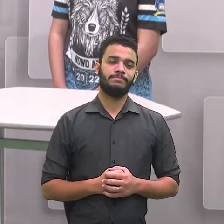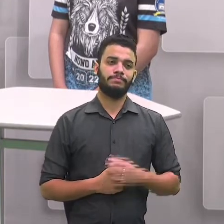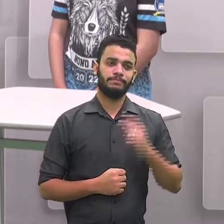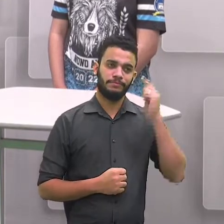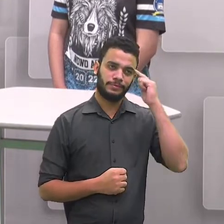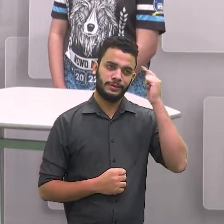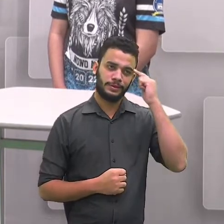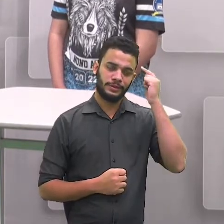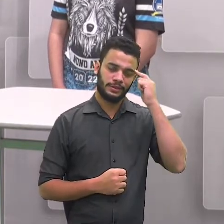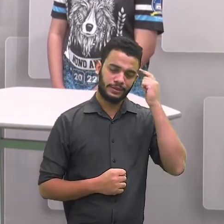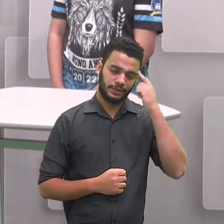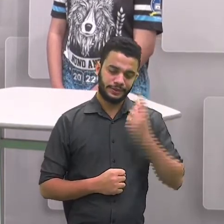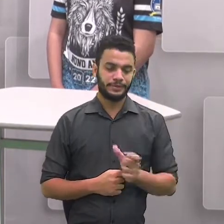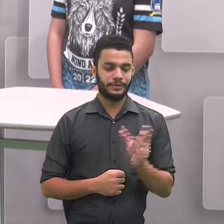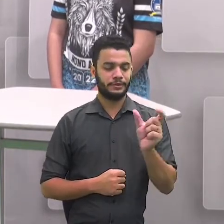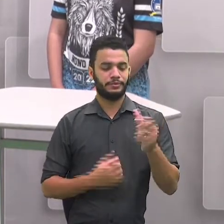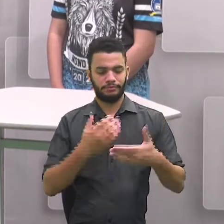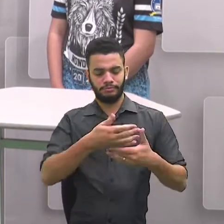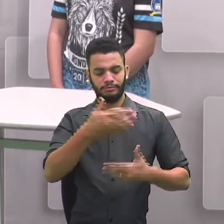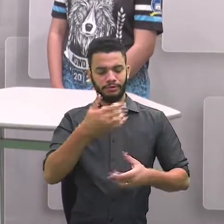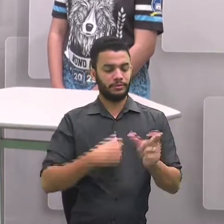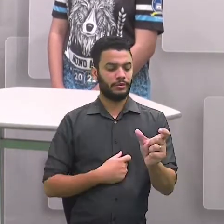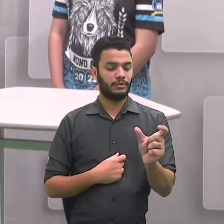Vamos descobrir.